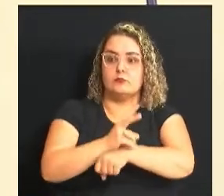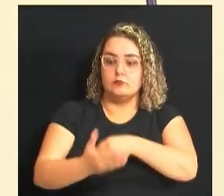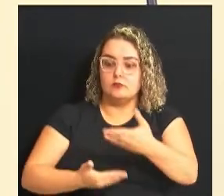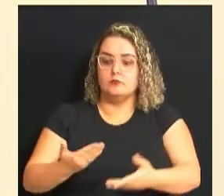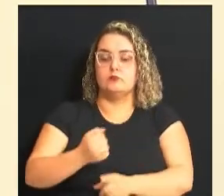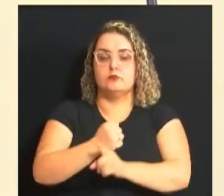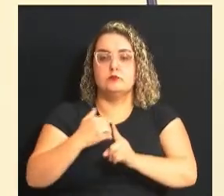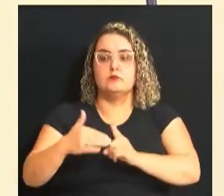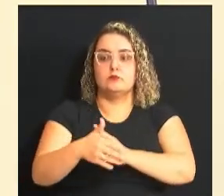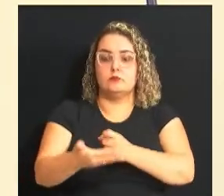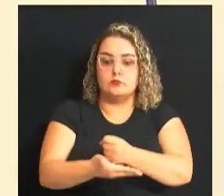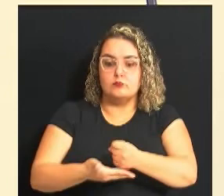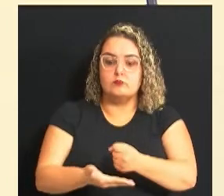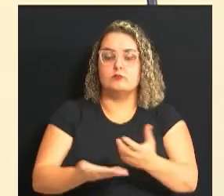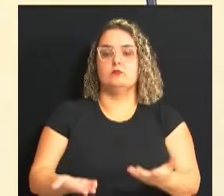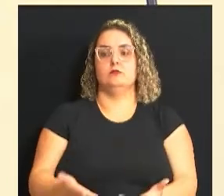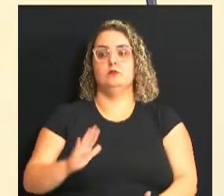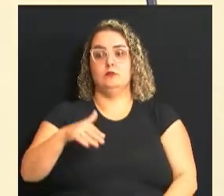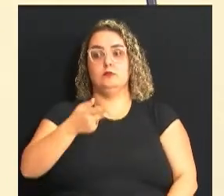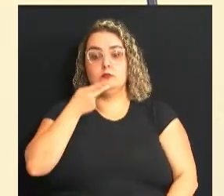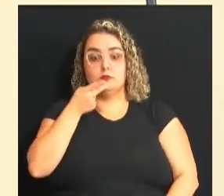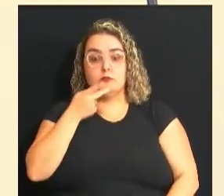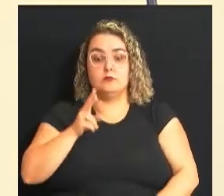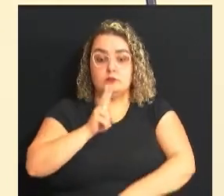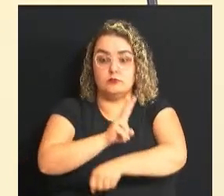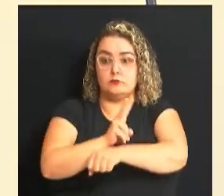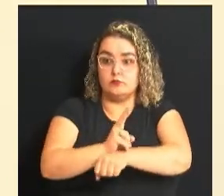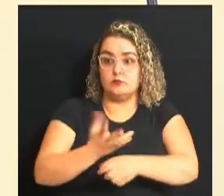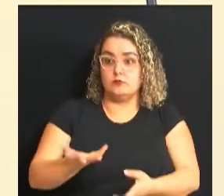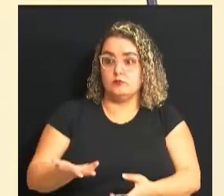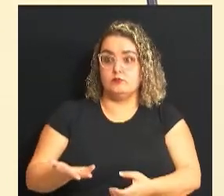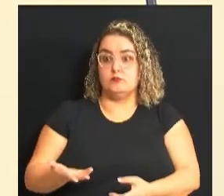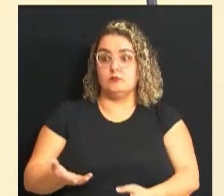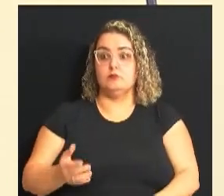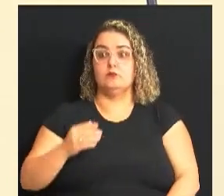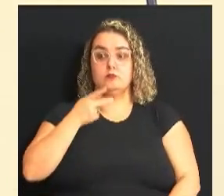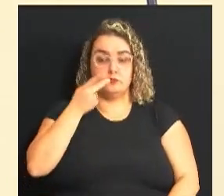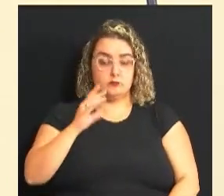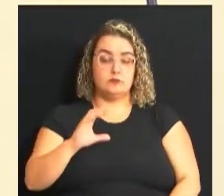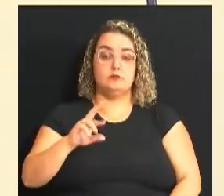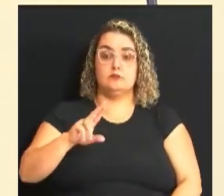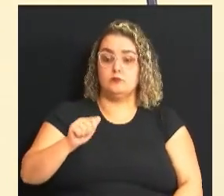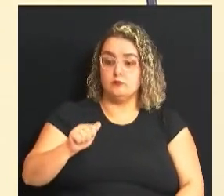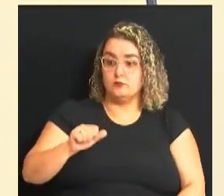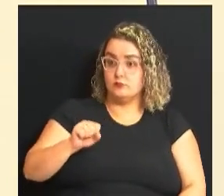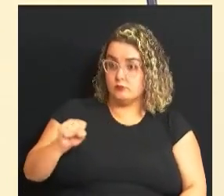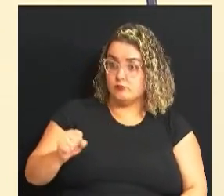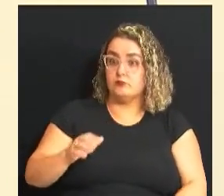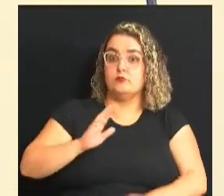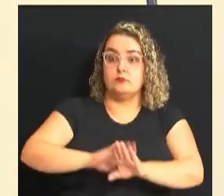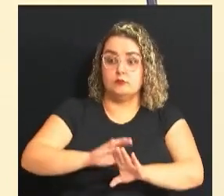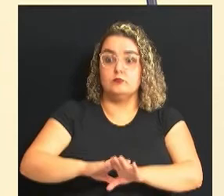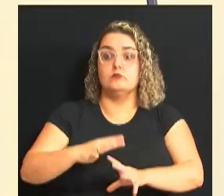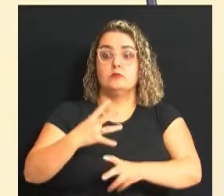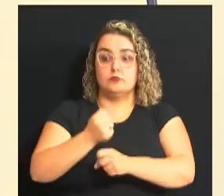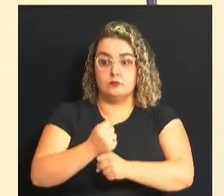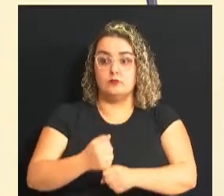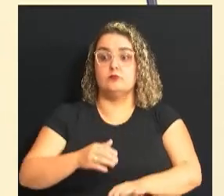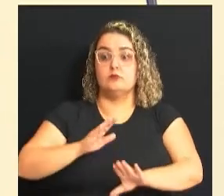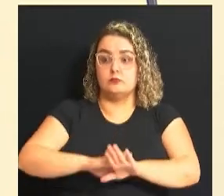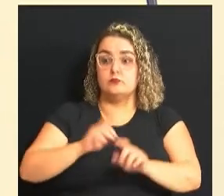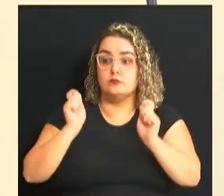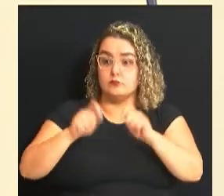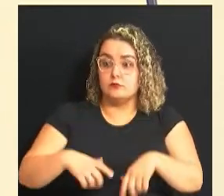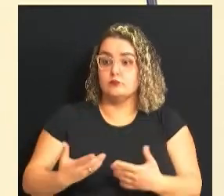básica. E quando eu falo de proteção social básica, estamos falando de CRAS, precisamos de CRAS atuantes, fortalecidos e funcionando de